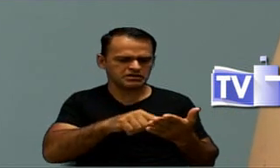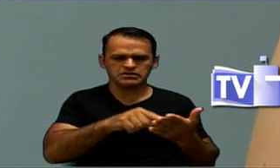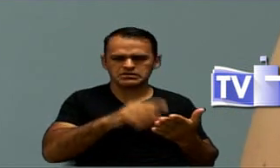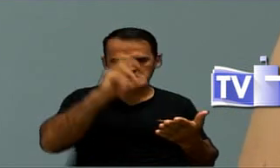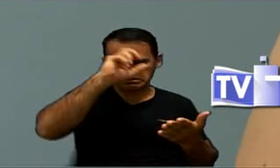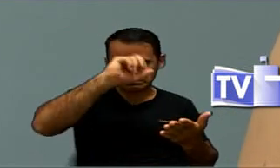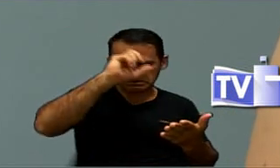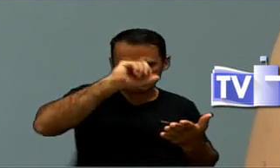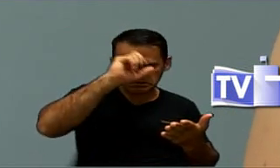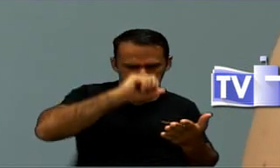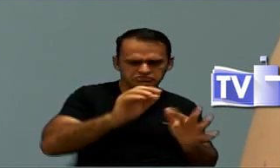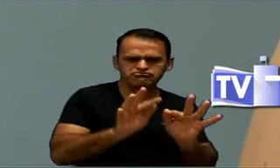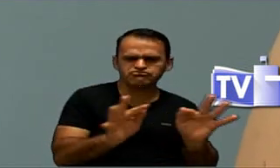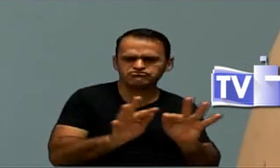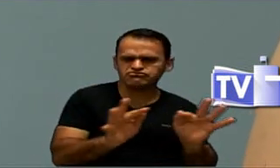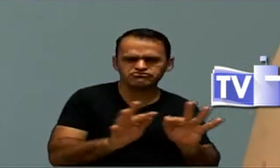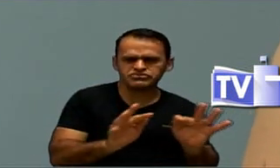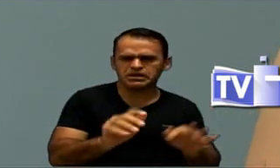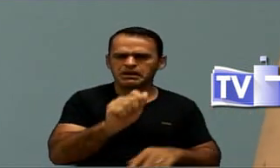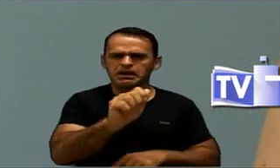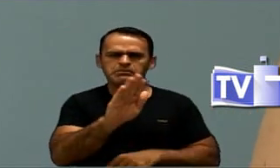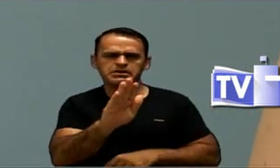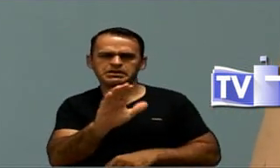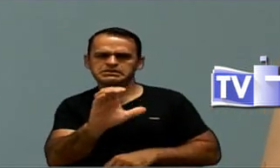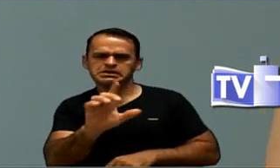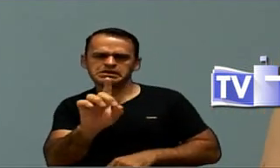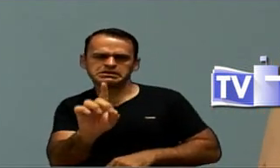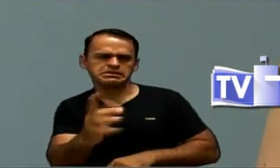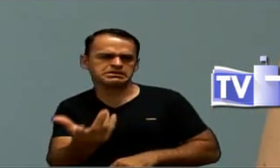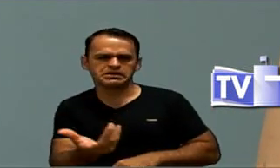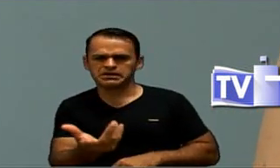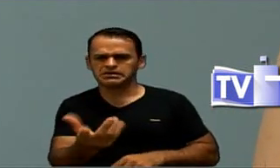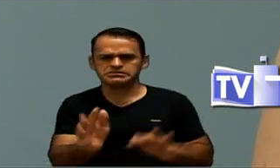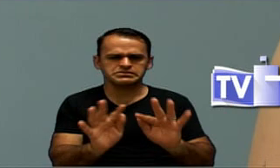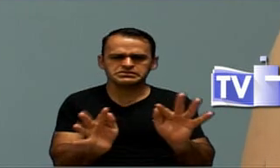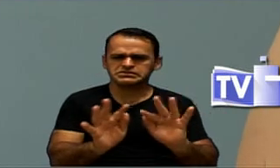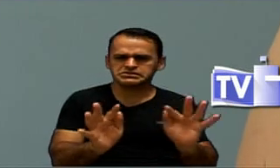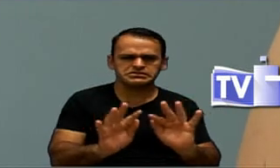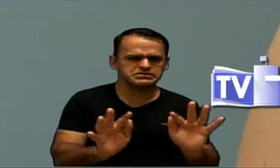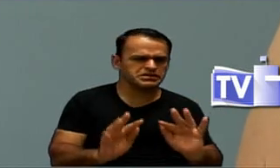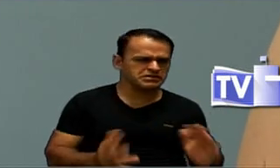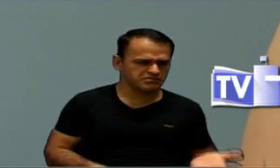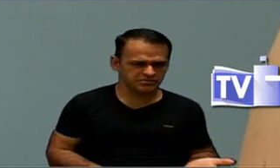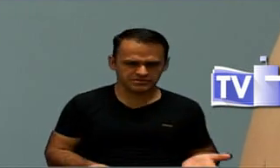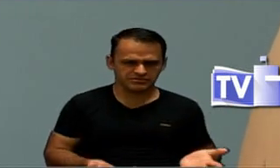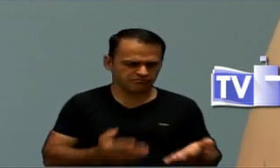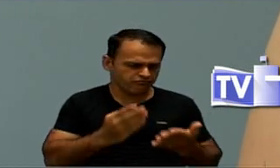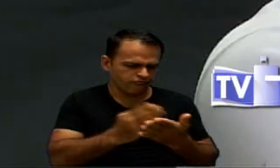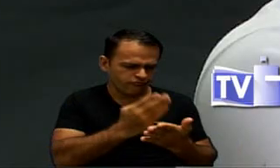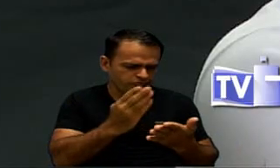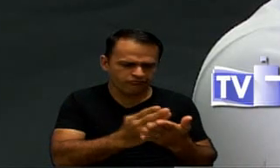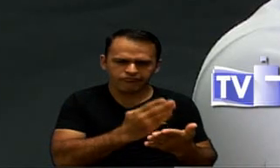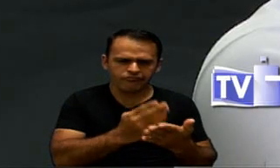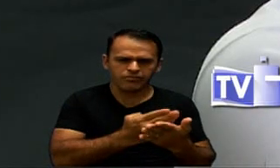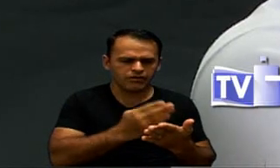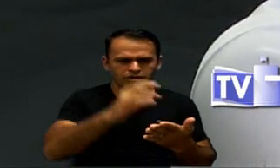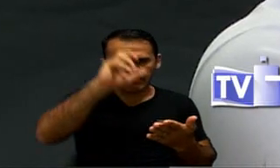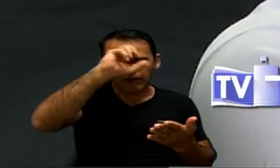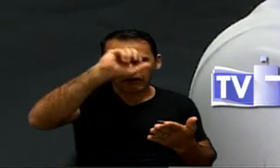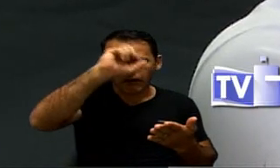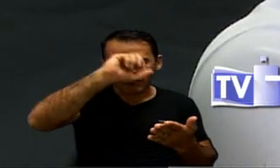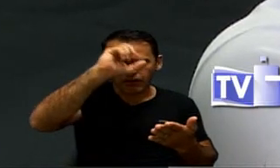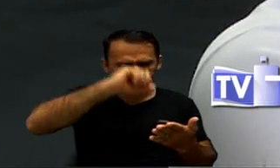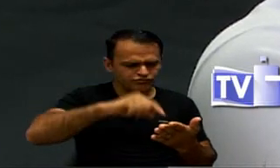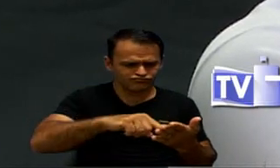de amor, B de bondosa, C de companheira, companheira de quem? Do marido. Então, nessa você já construía a posição que a mulher